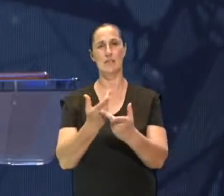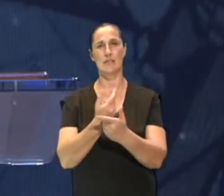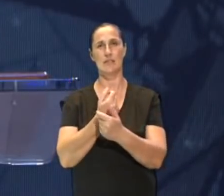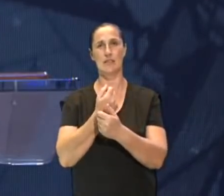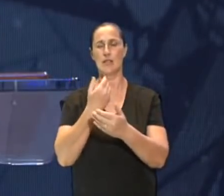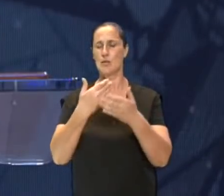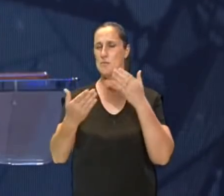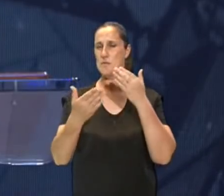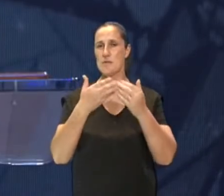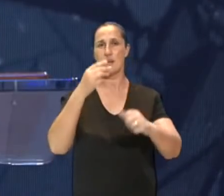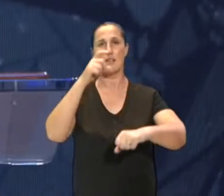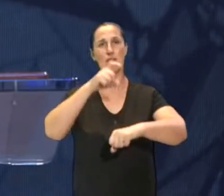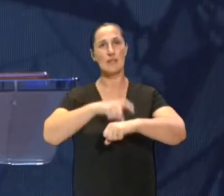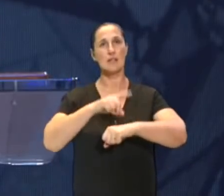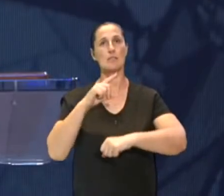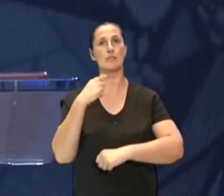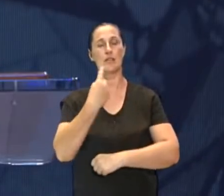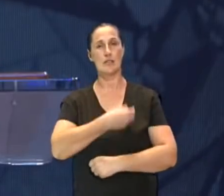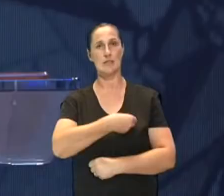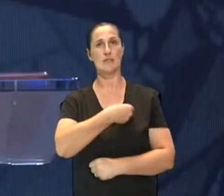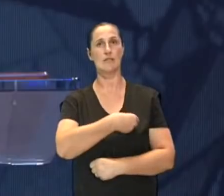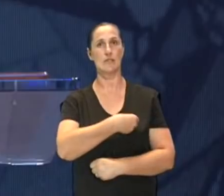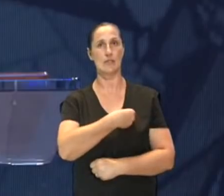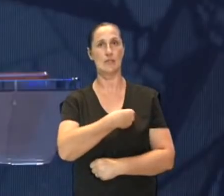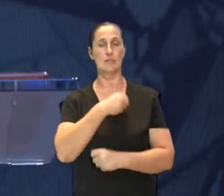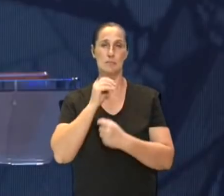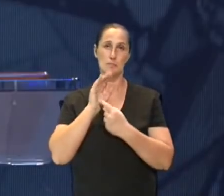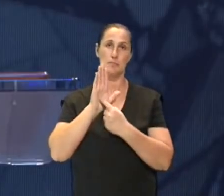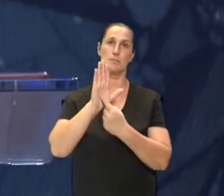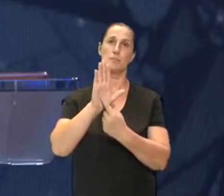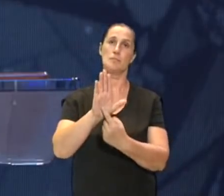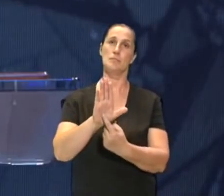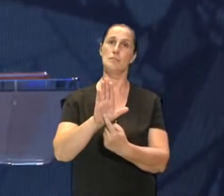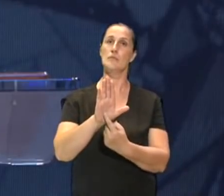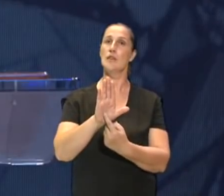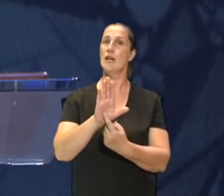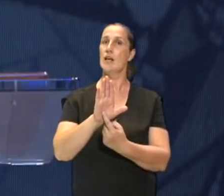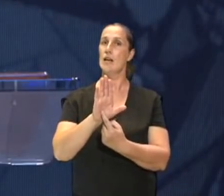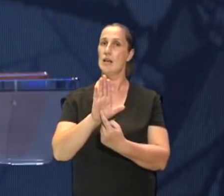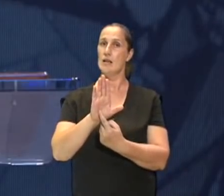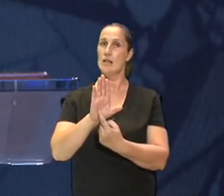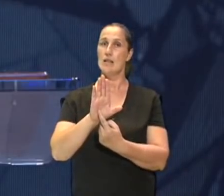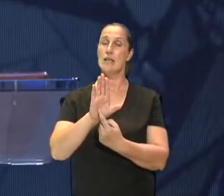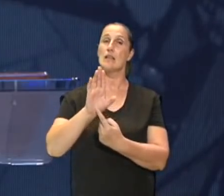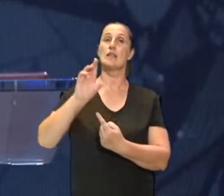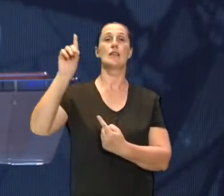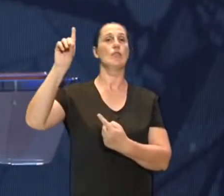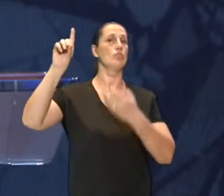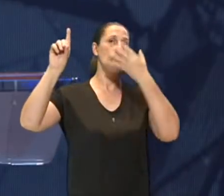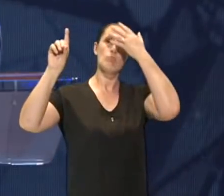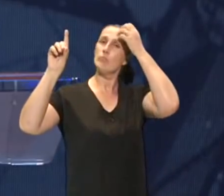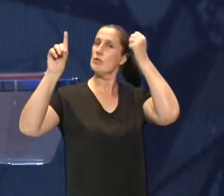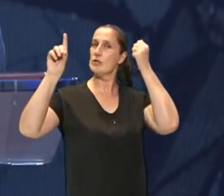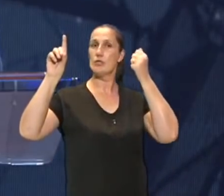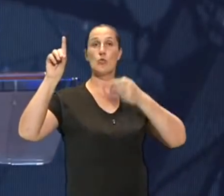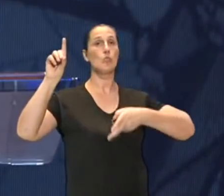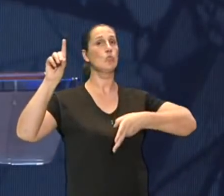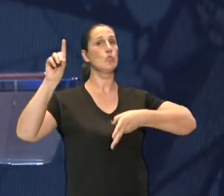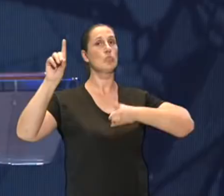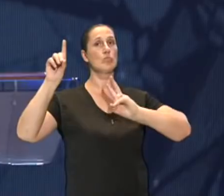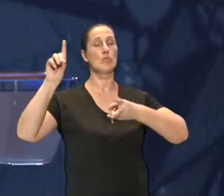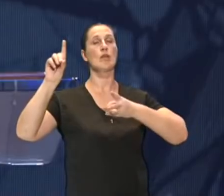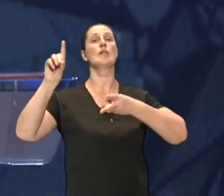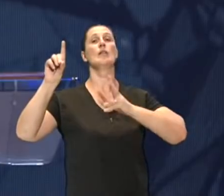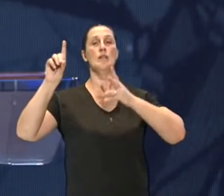em qualquer tempo da nossa história para mostrar que não se esqueceu e nem se esquecerá dos